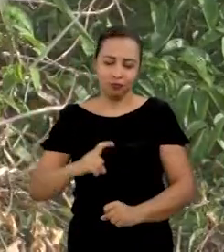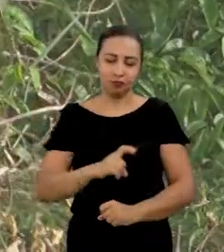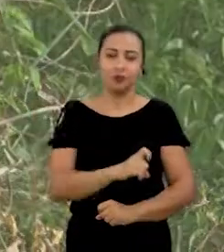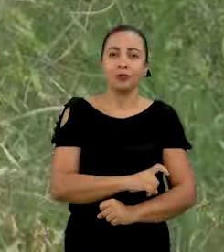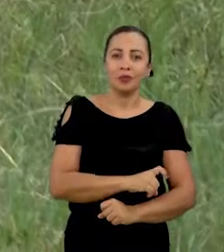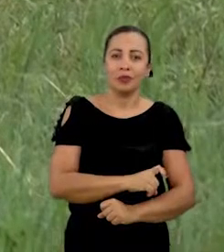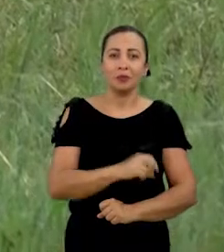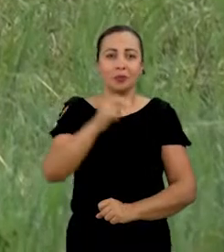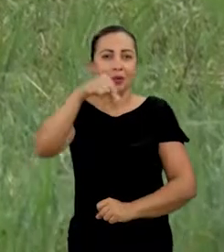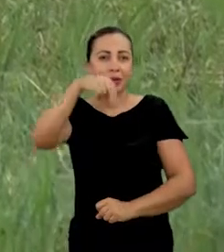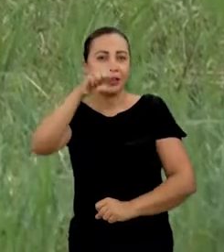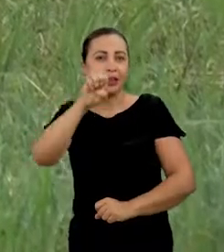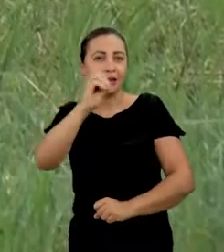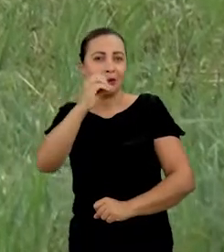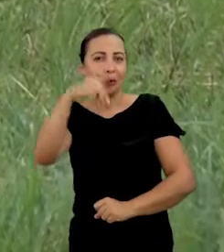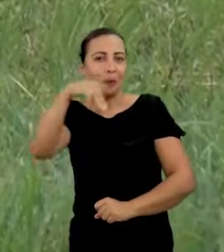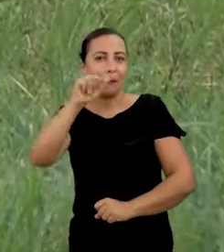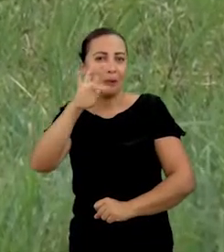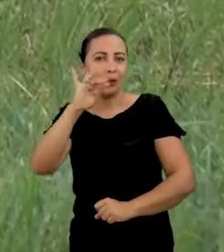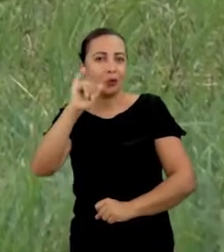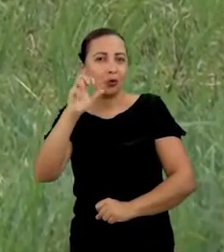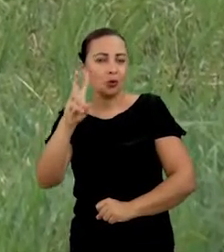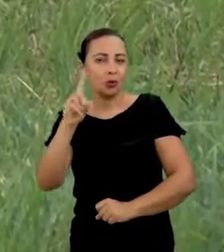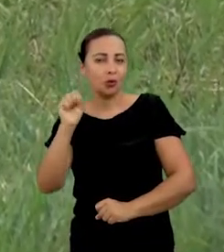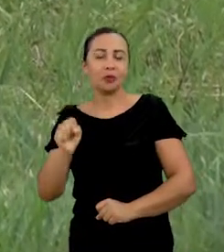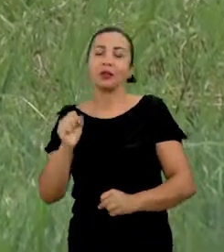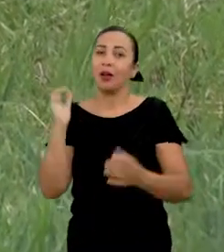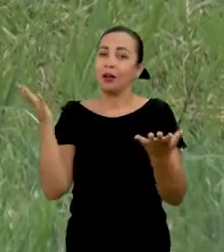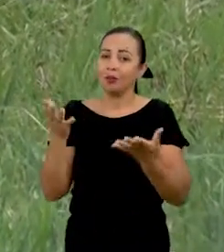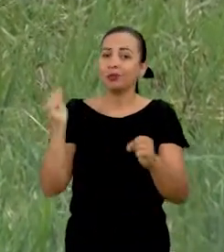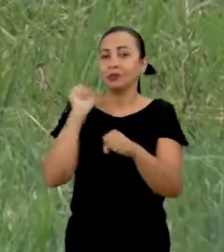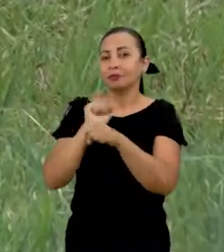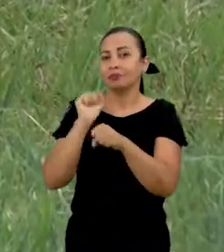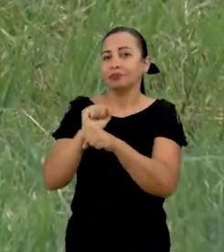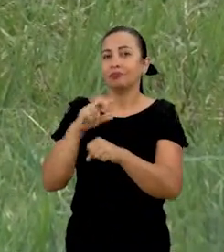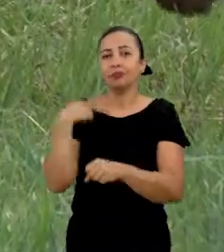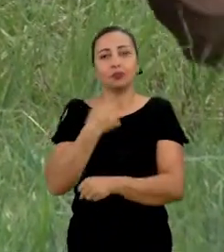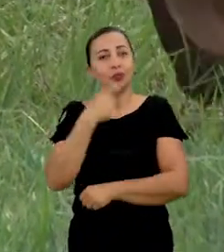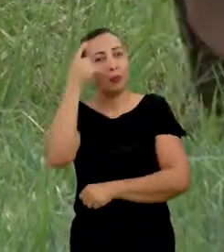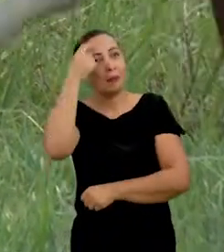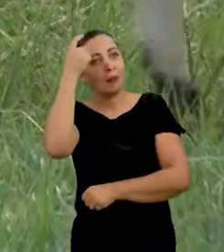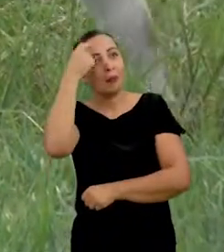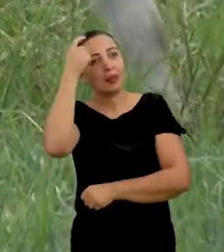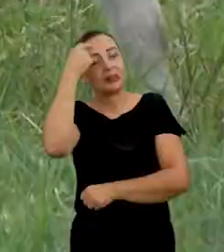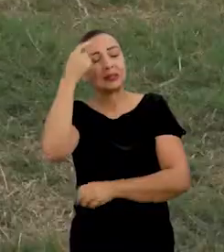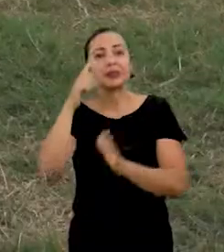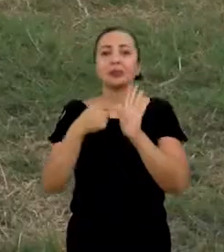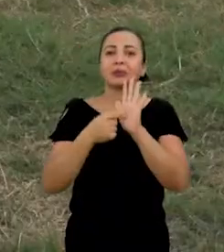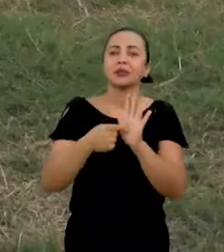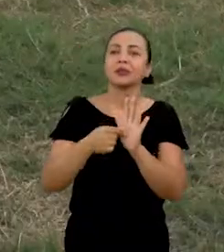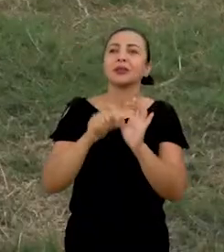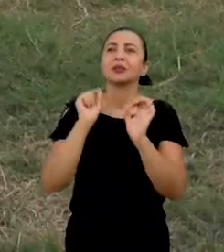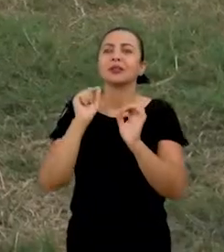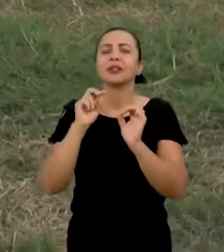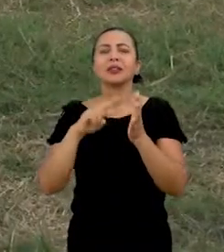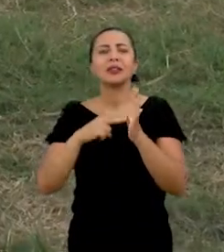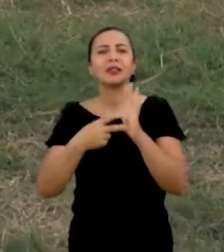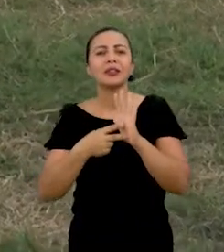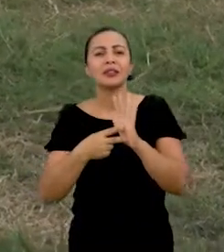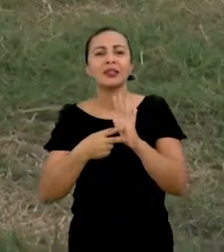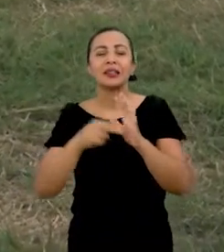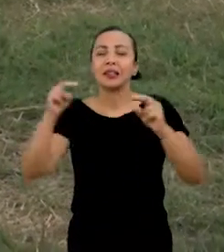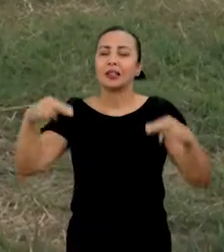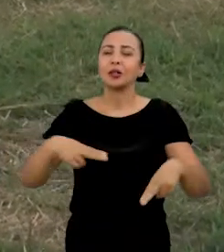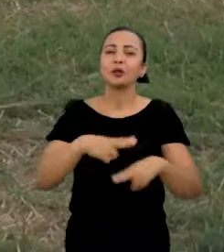gente está aguardando isso, mas é a gente pensar em prospectar, né, o que isso quer dizer? Né, que a universidade contribua que esse produto